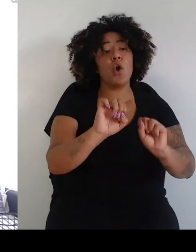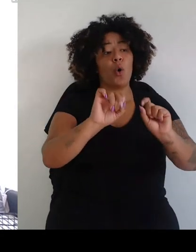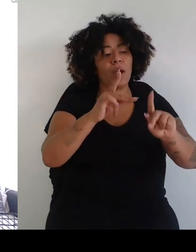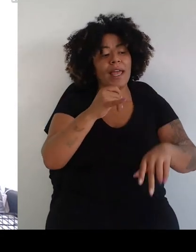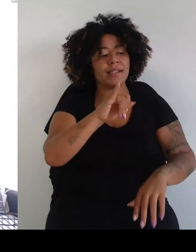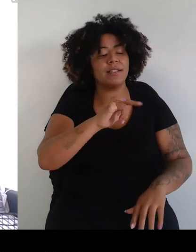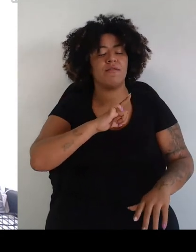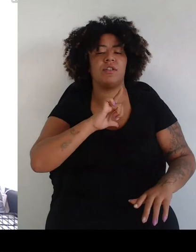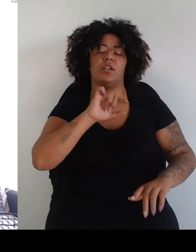para o próximo slide